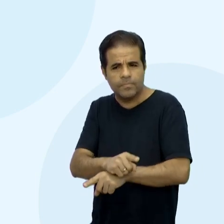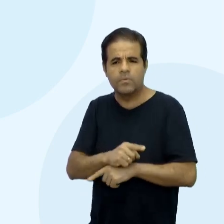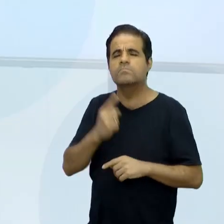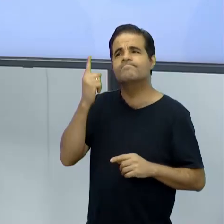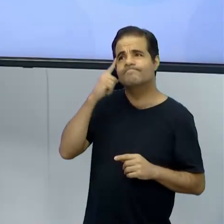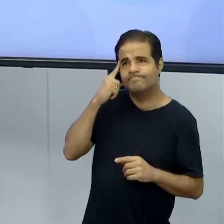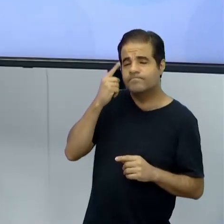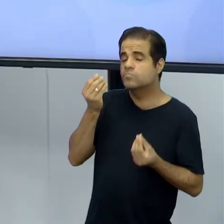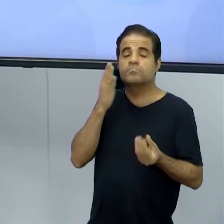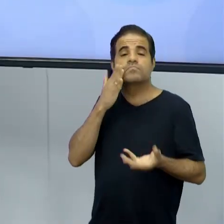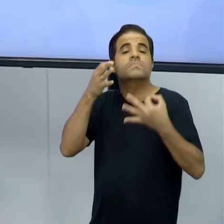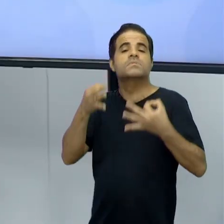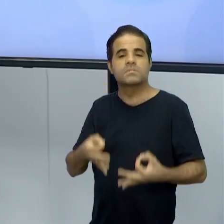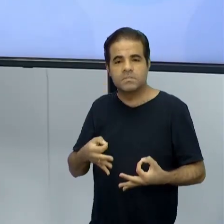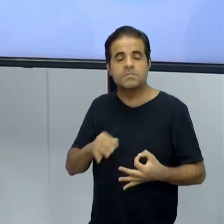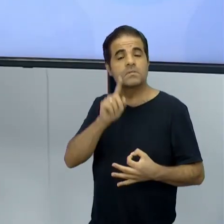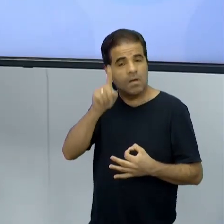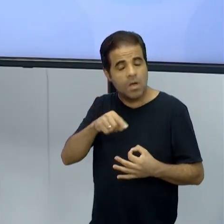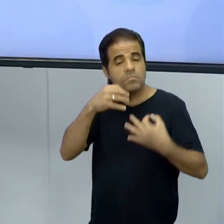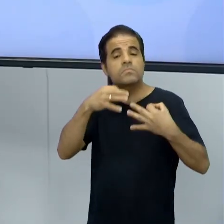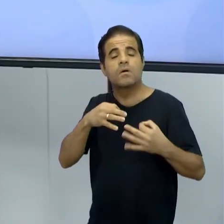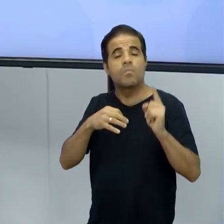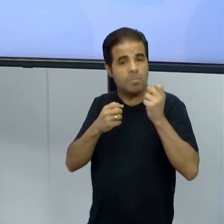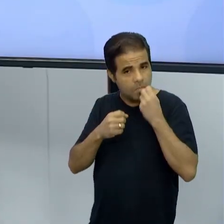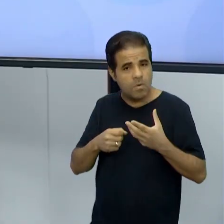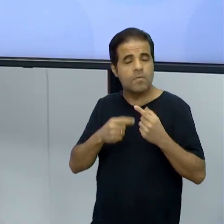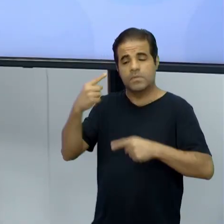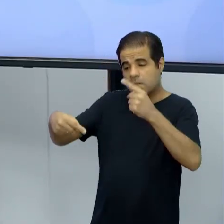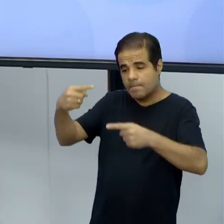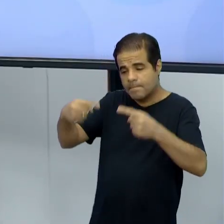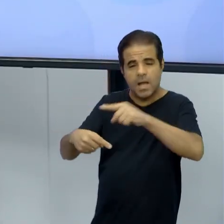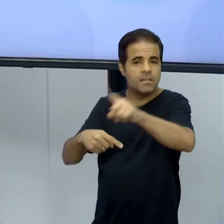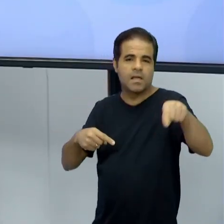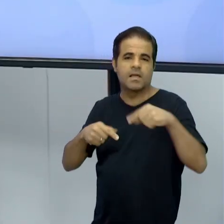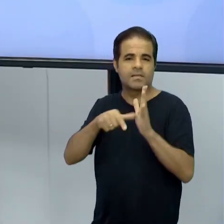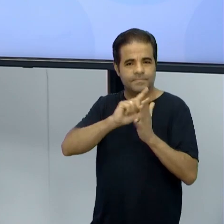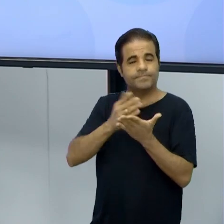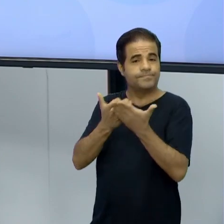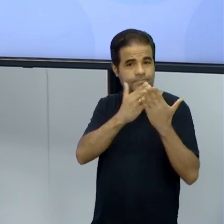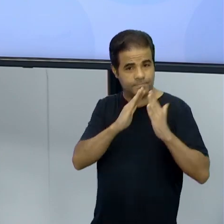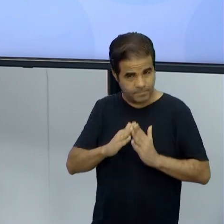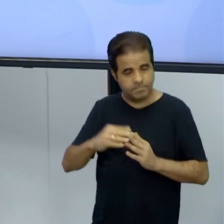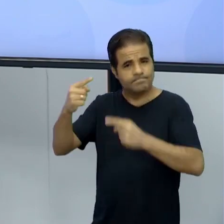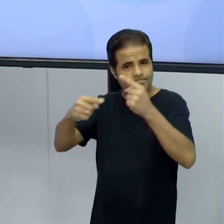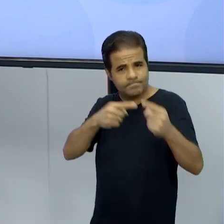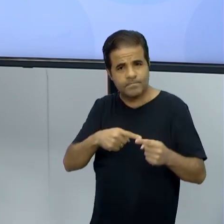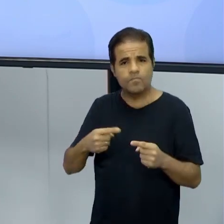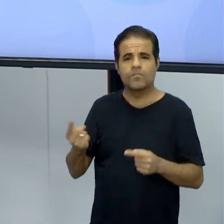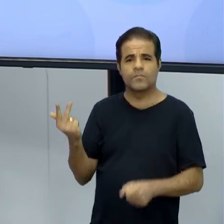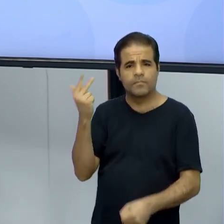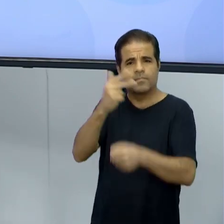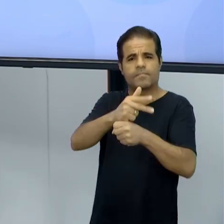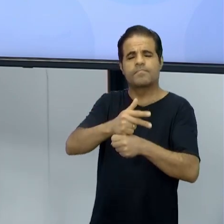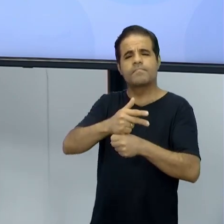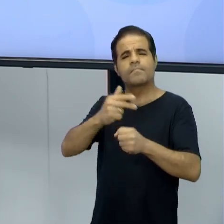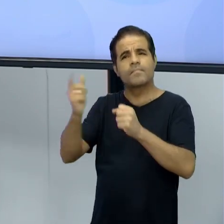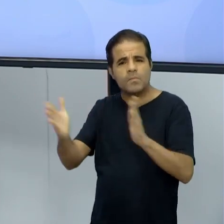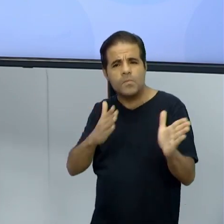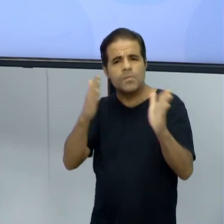manipulação? Então, olha, o legal é isso, que vocês debatam nas escolas, volte esse vídeo, avance esse